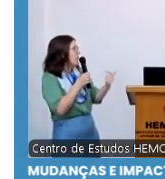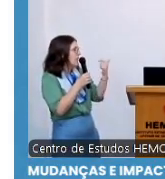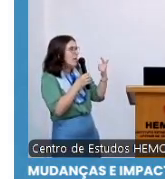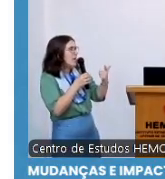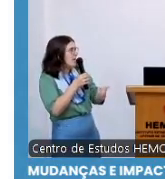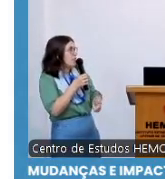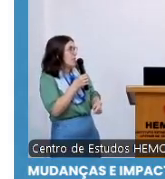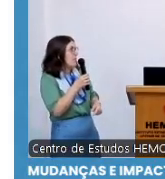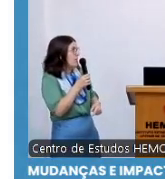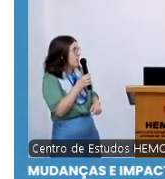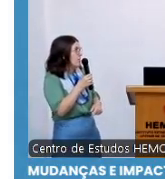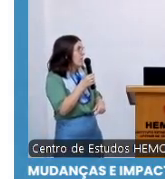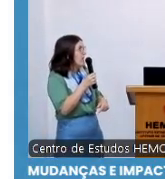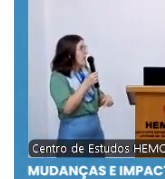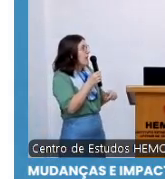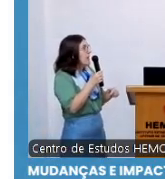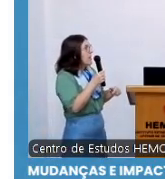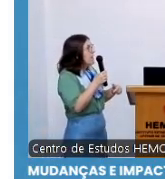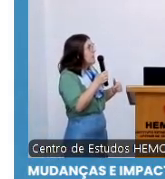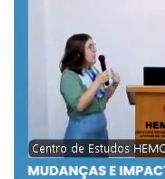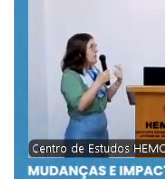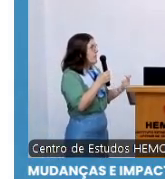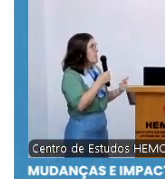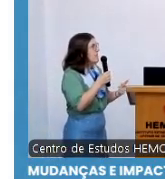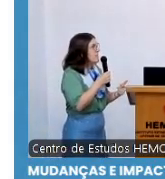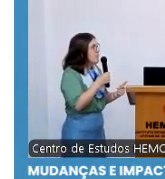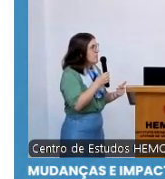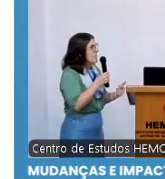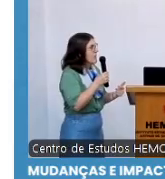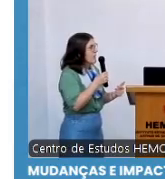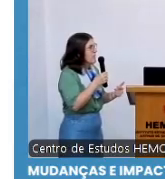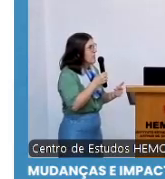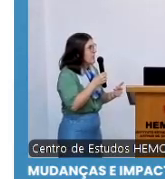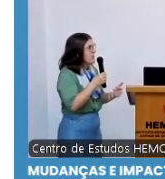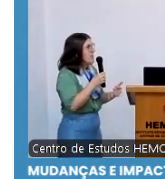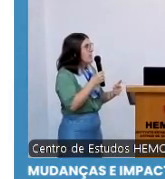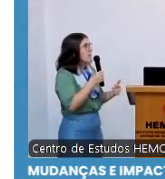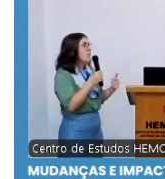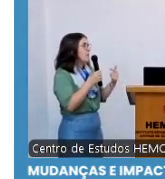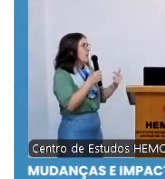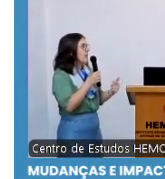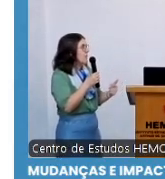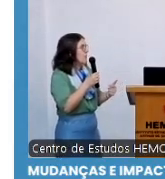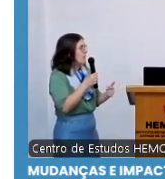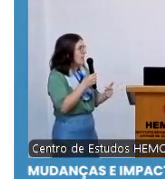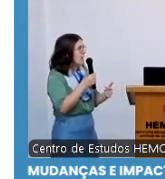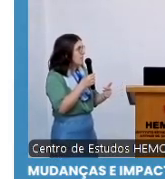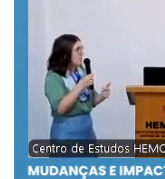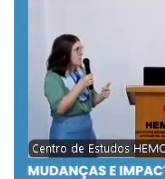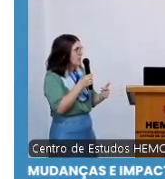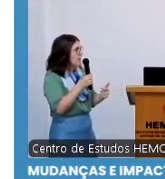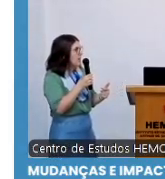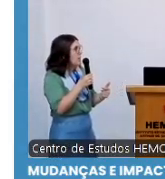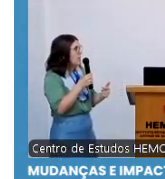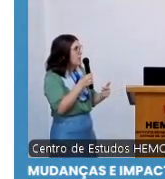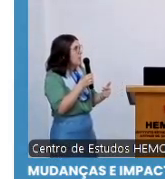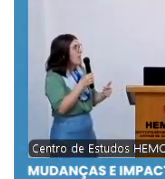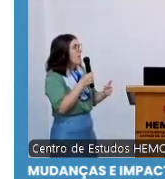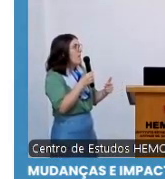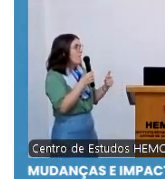mais do que este capítulo. E depois essa questão da dispensa. Não está colocado, né?